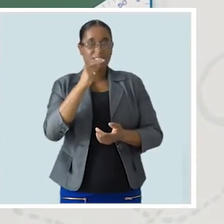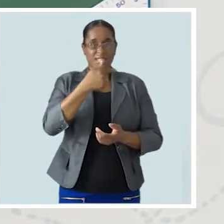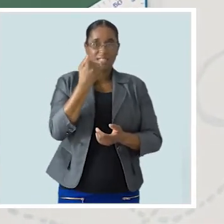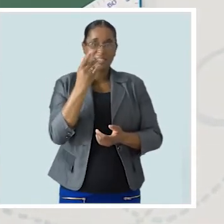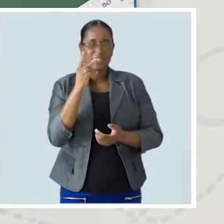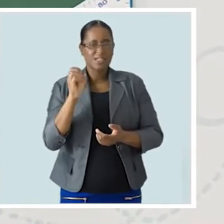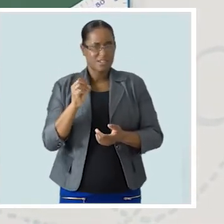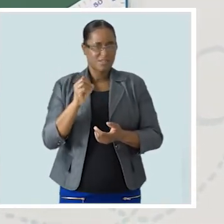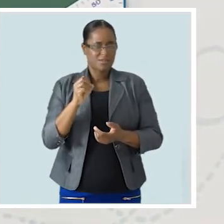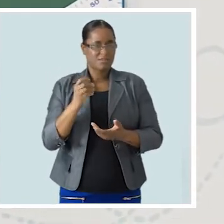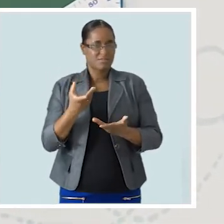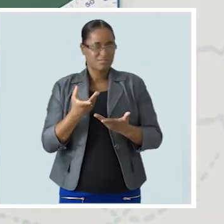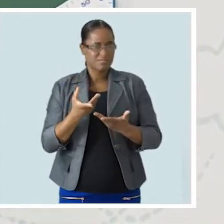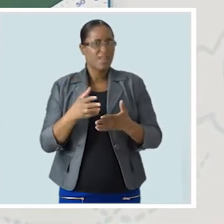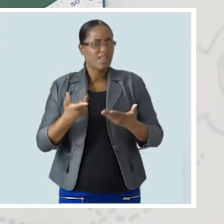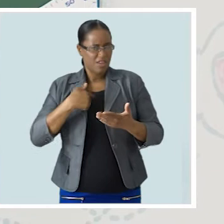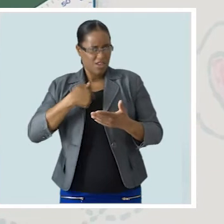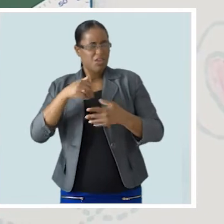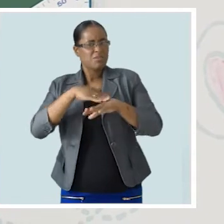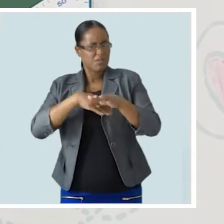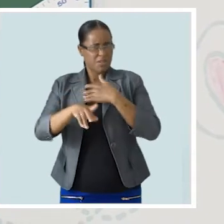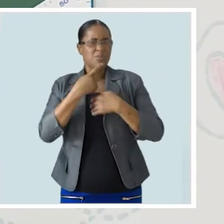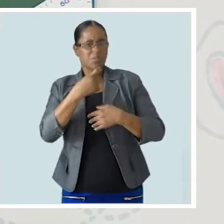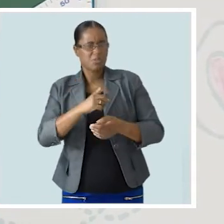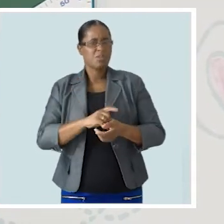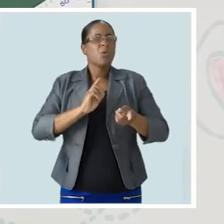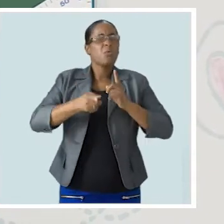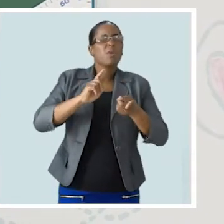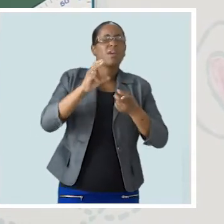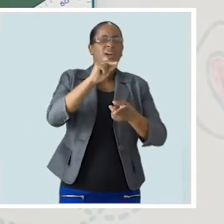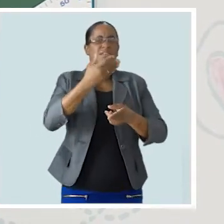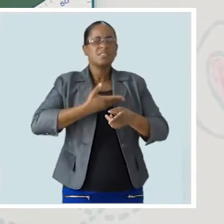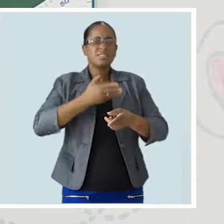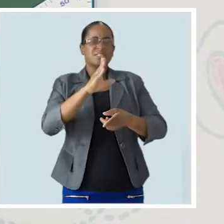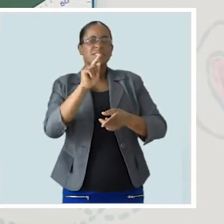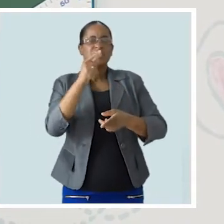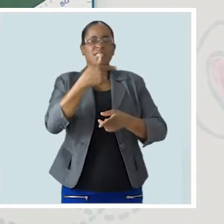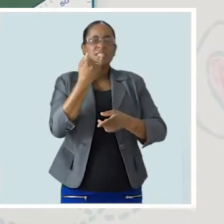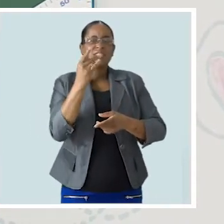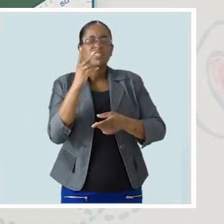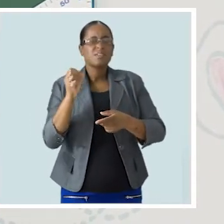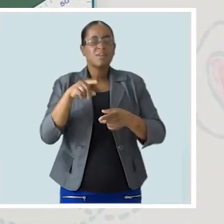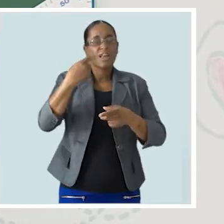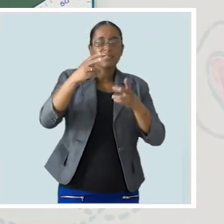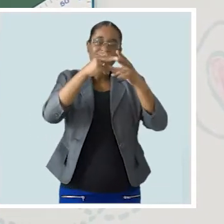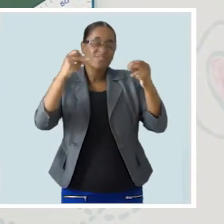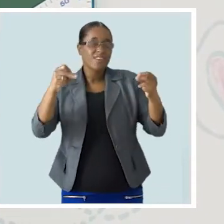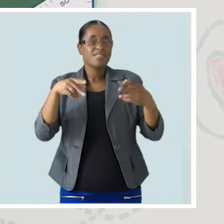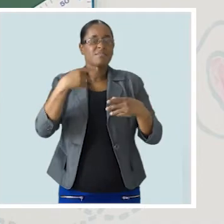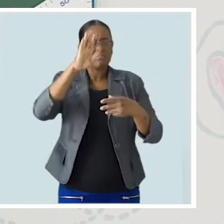eu vou fazer a pergunta, o que é que sabem sobre os adjetivos, além do conceito, da definição? Sabem